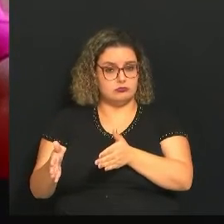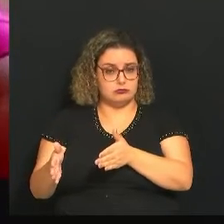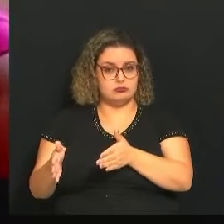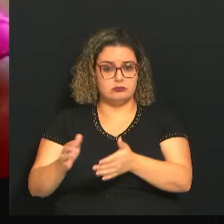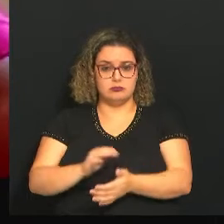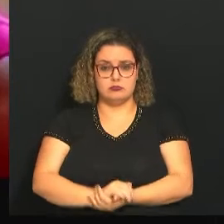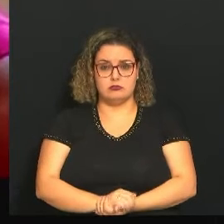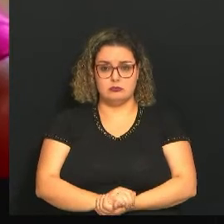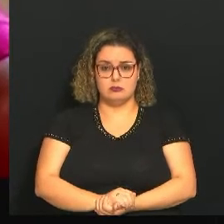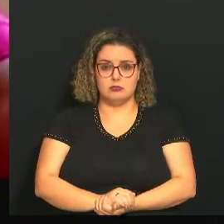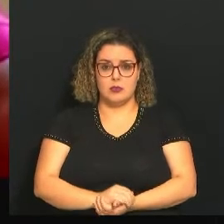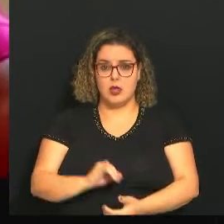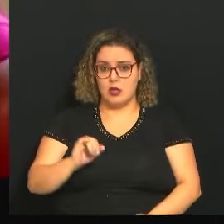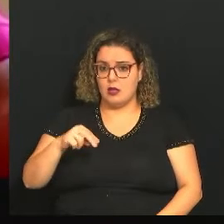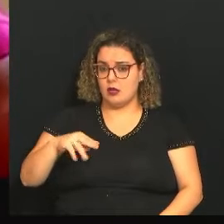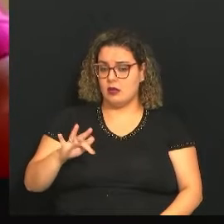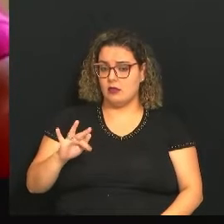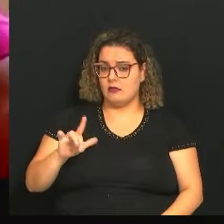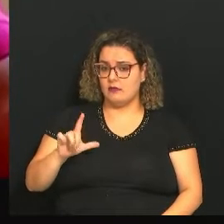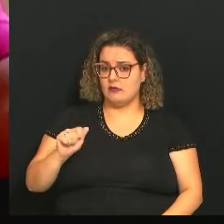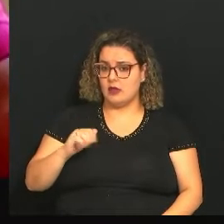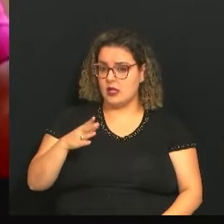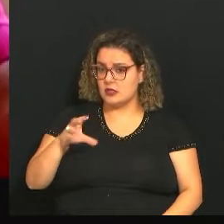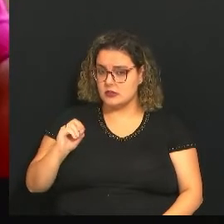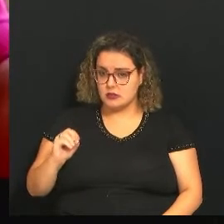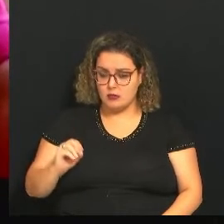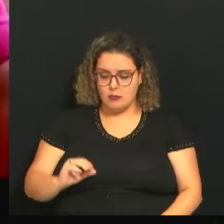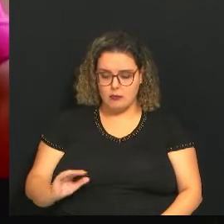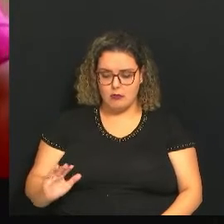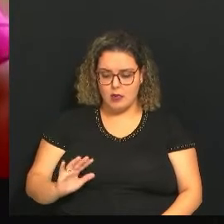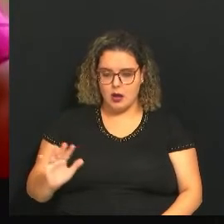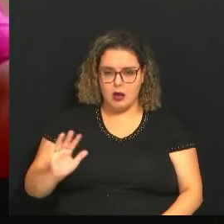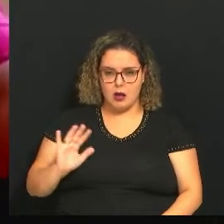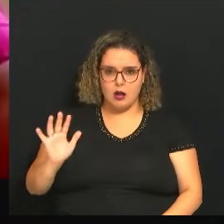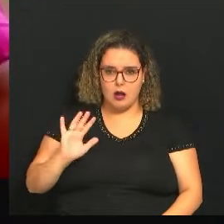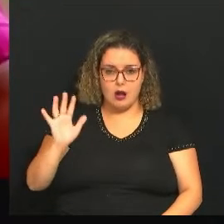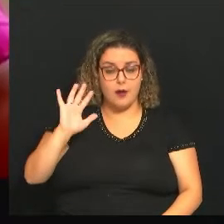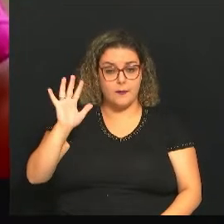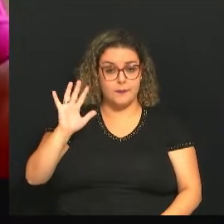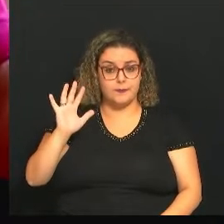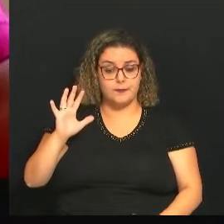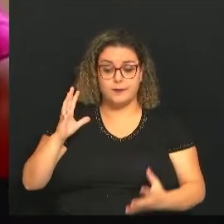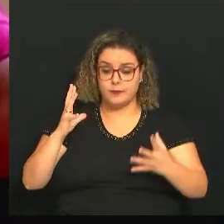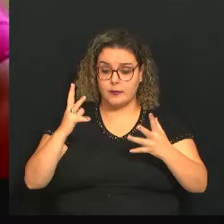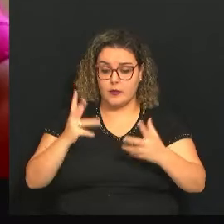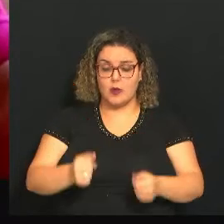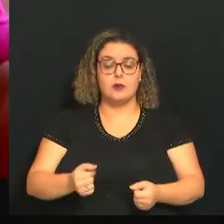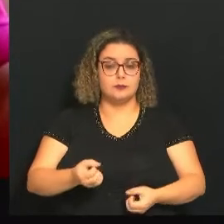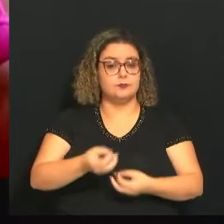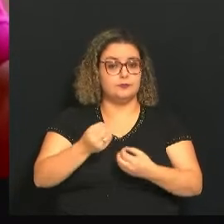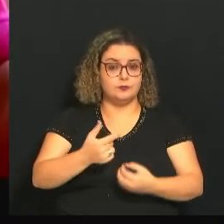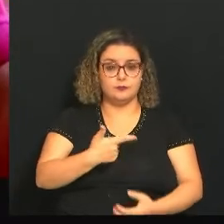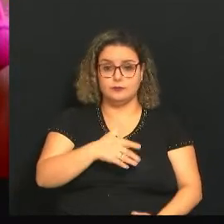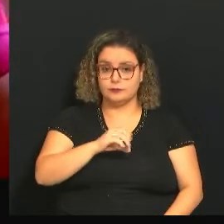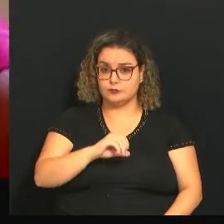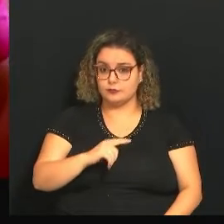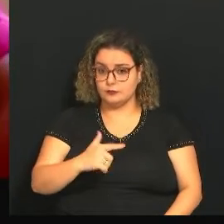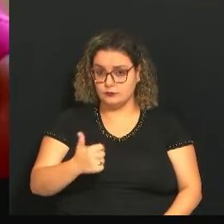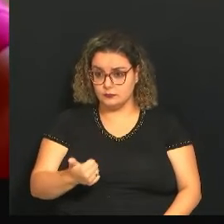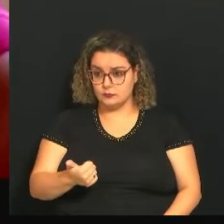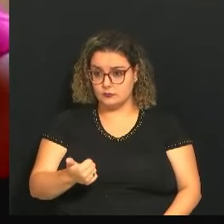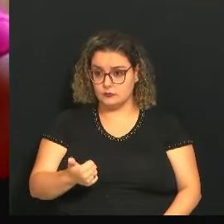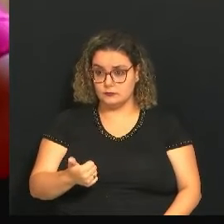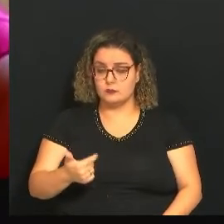a inflação galopante, né? Você pega os dados de 2021, o combustível, o